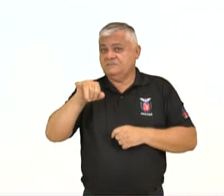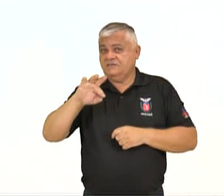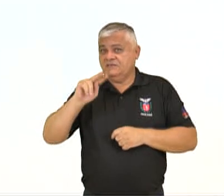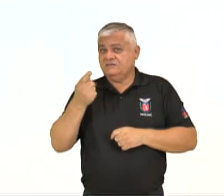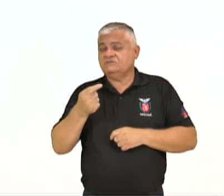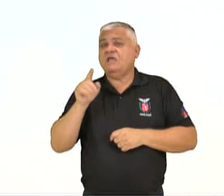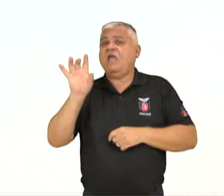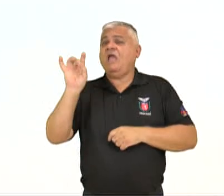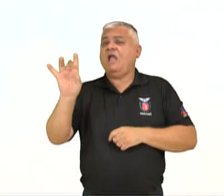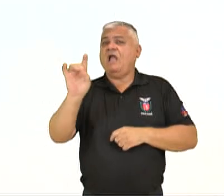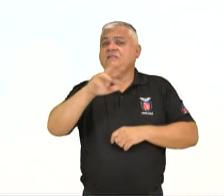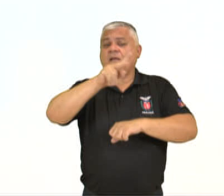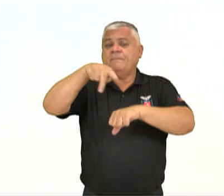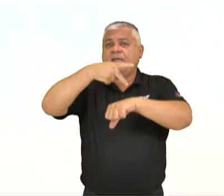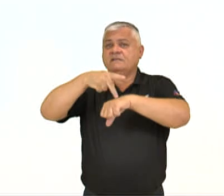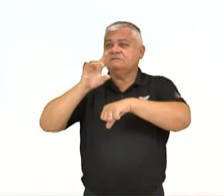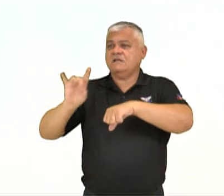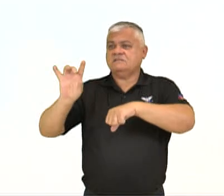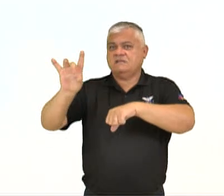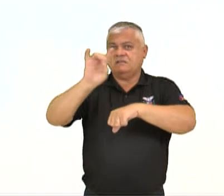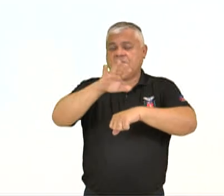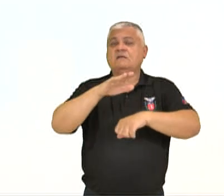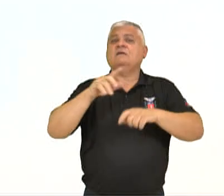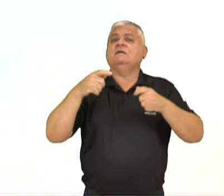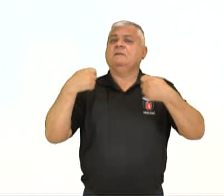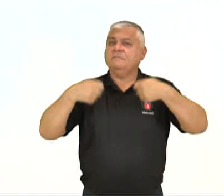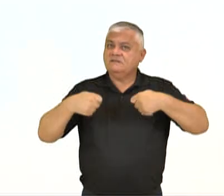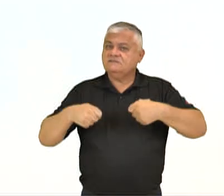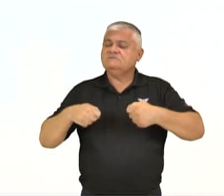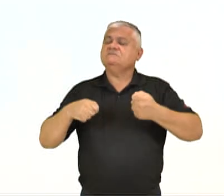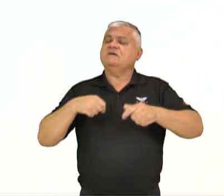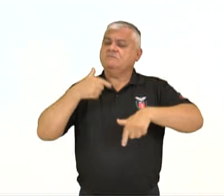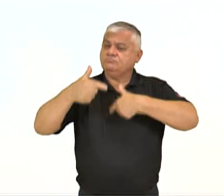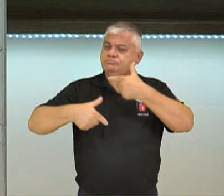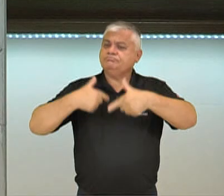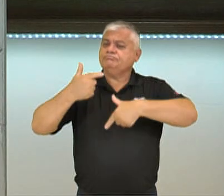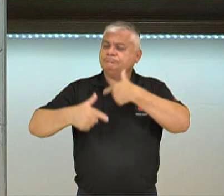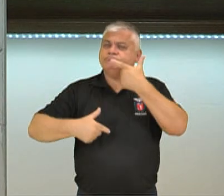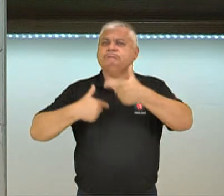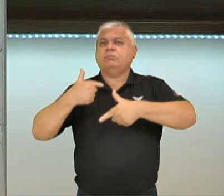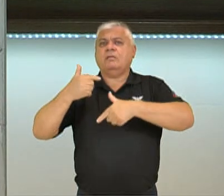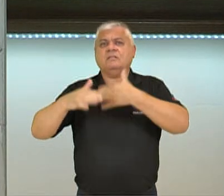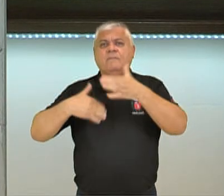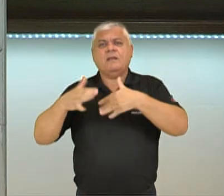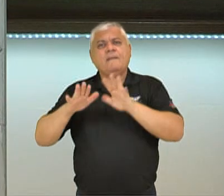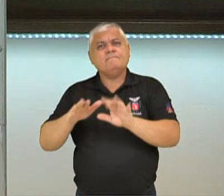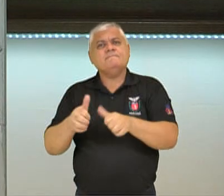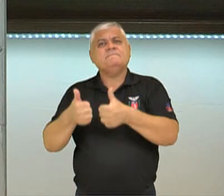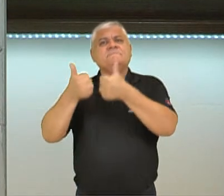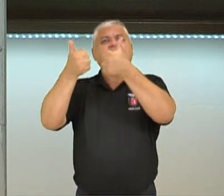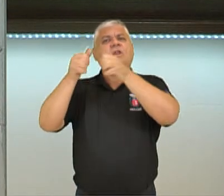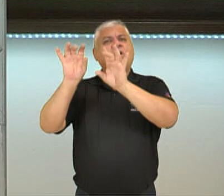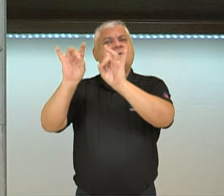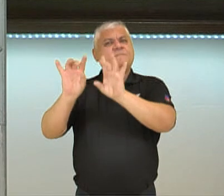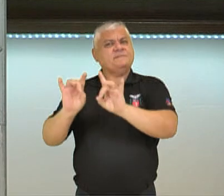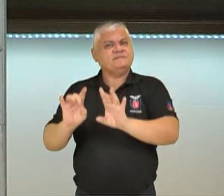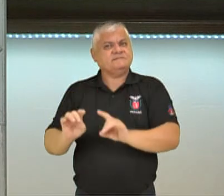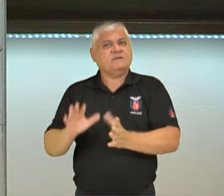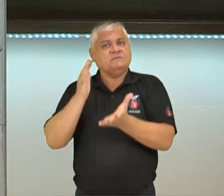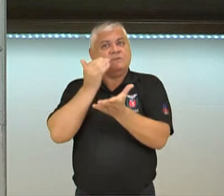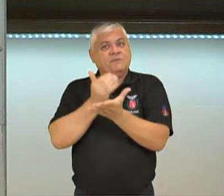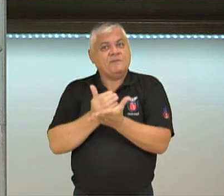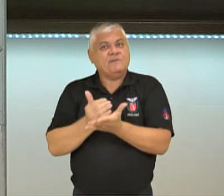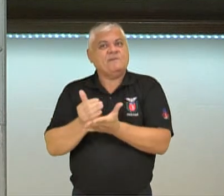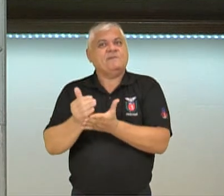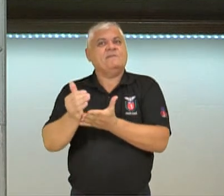se especializar em produzir aquilo que ele conseguisse fazer melhor. E é daí que a